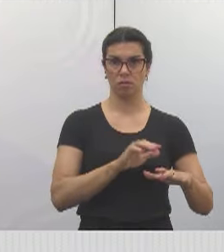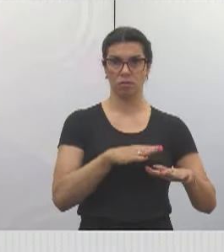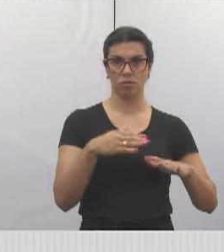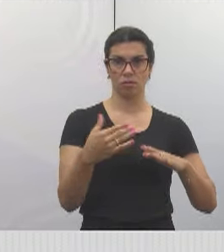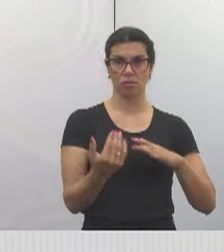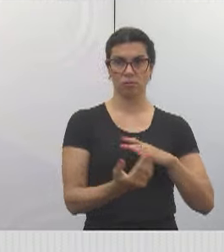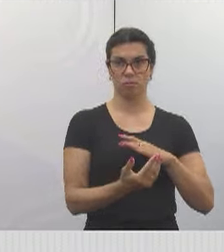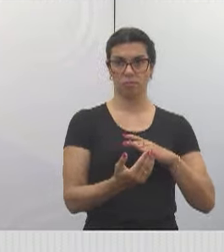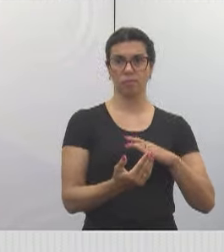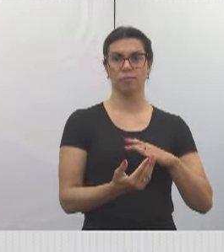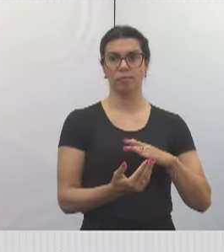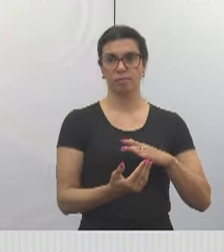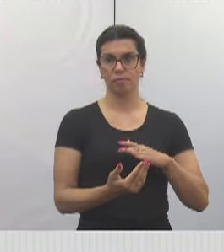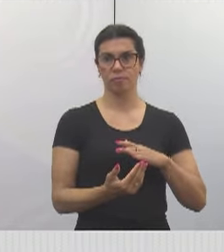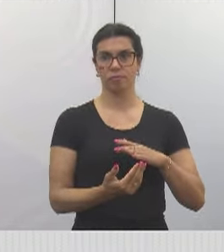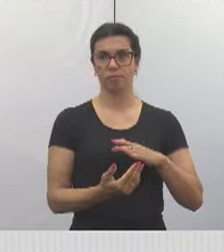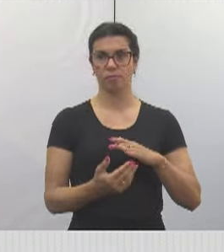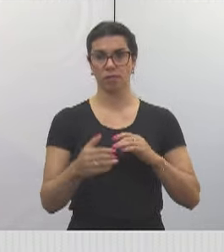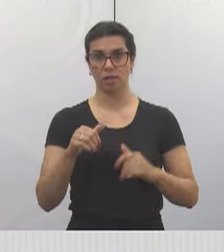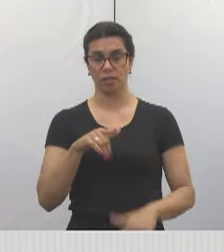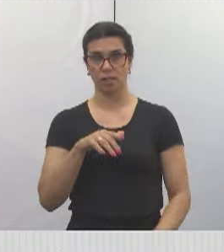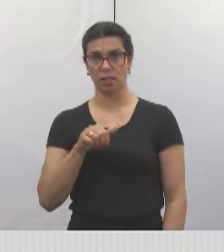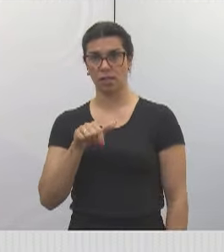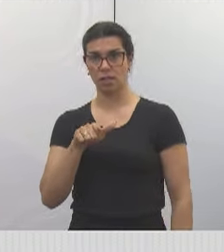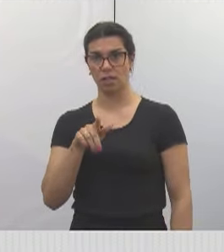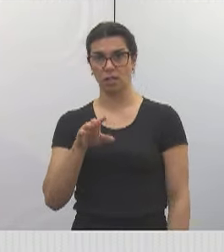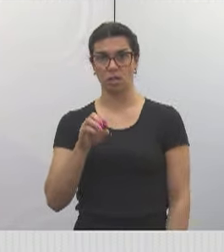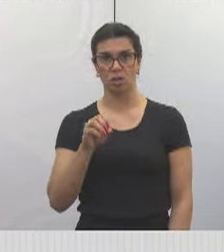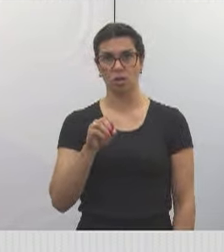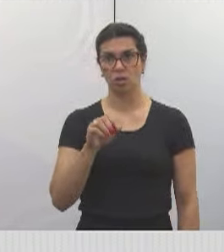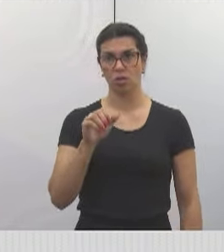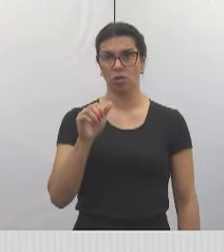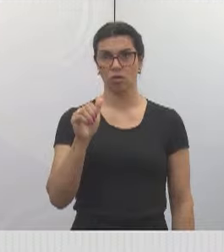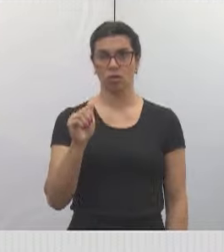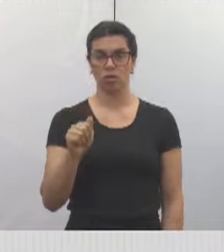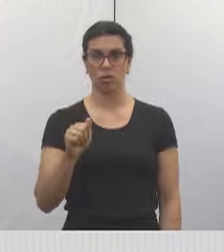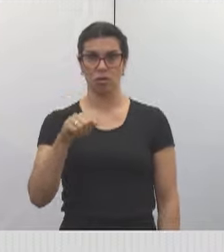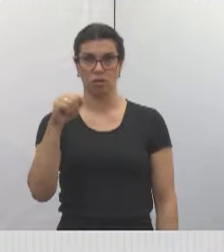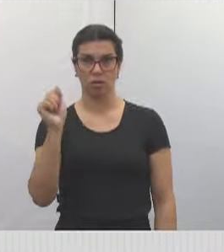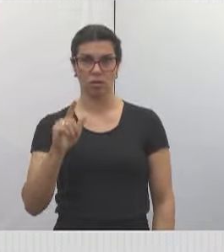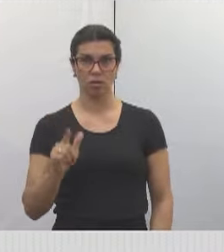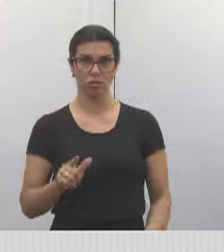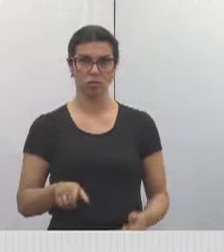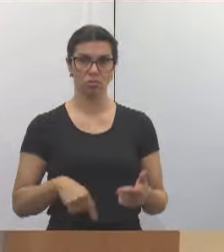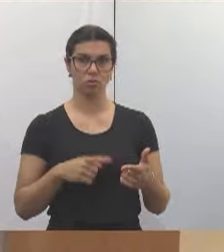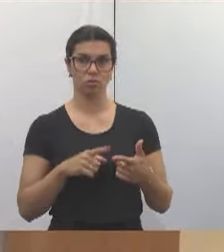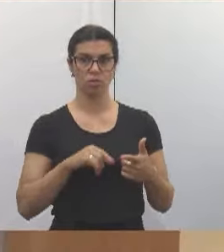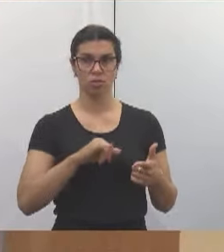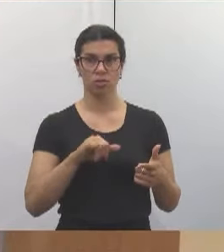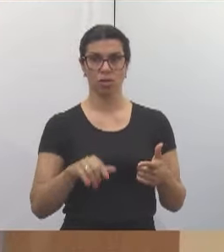inteiro, Lagoa Azul, Jardim Conquista, Mar de Vale,